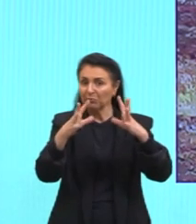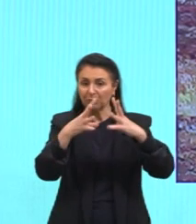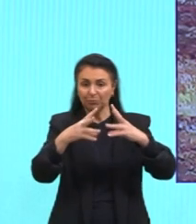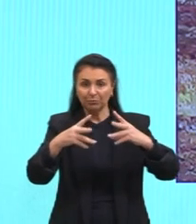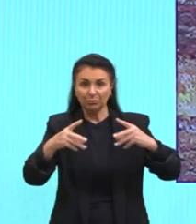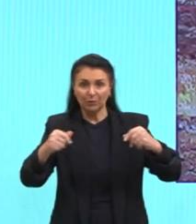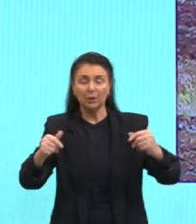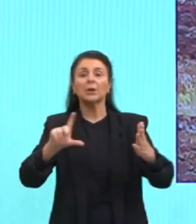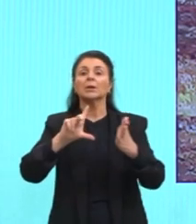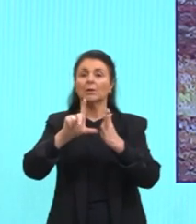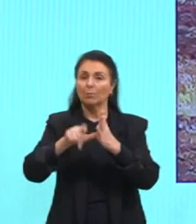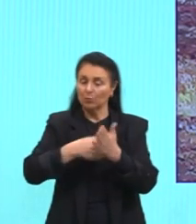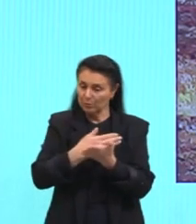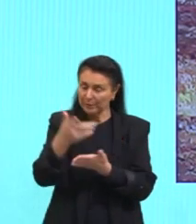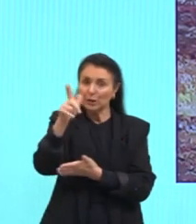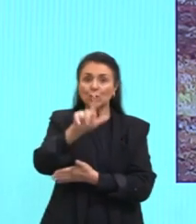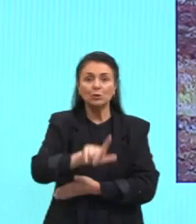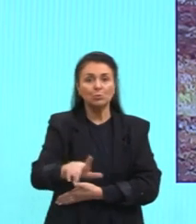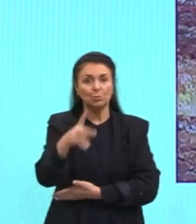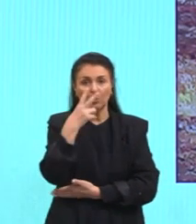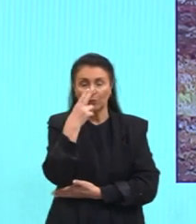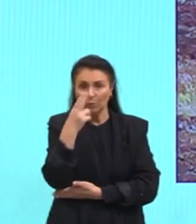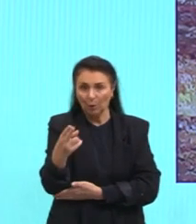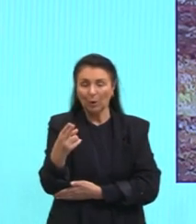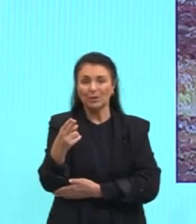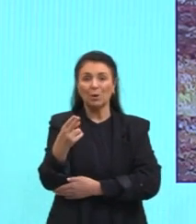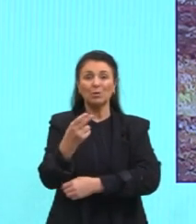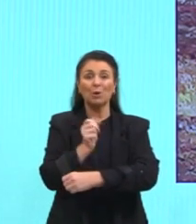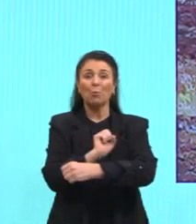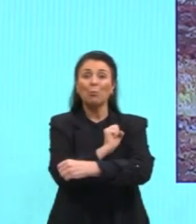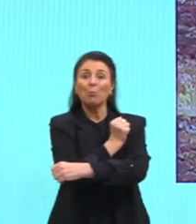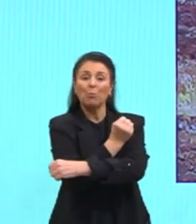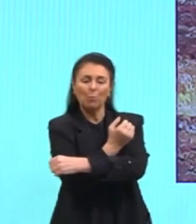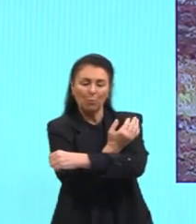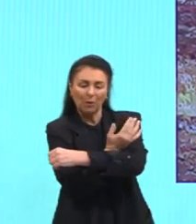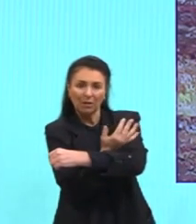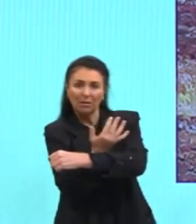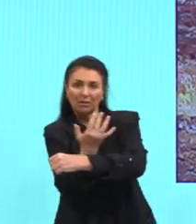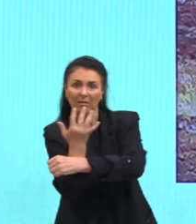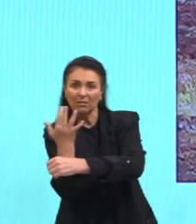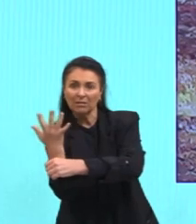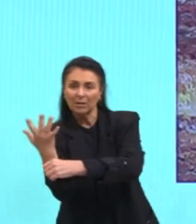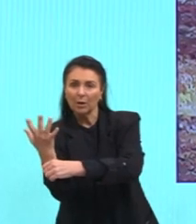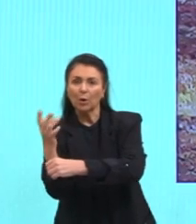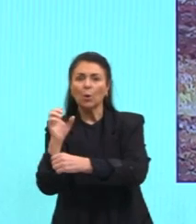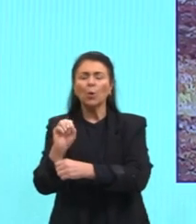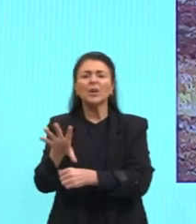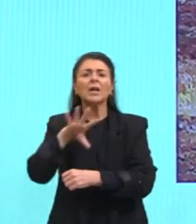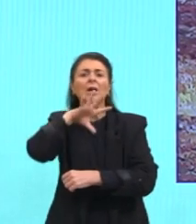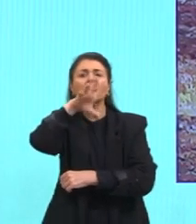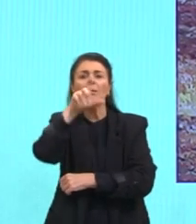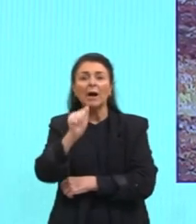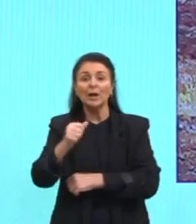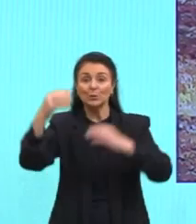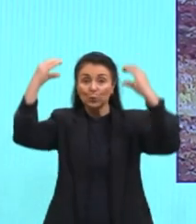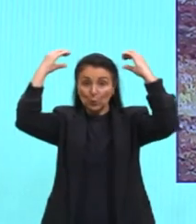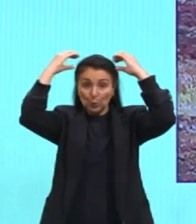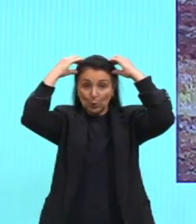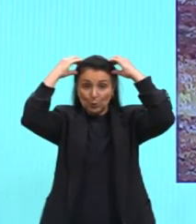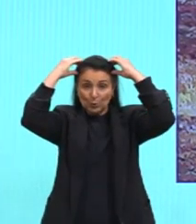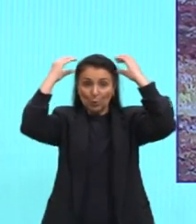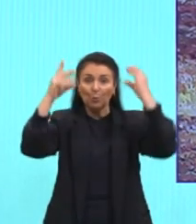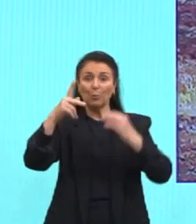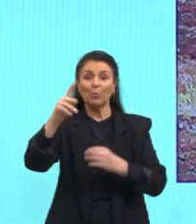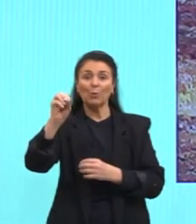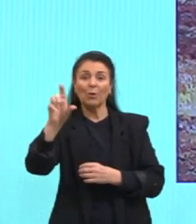ter tempo daí ele congela de novo tá então são plantas rasteiras que que a fauna urso polar rena toda aquela relação